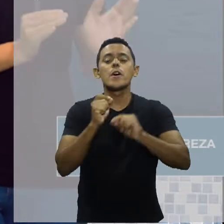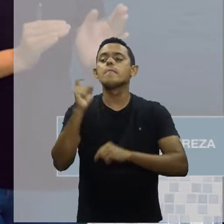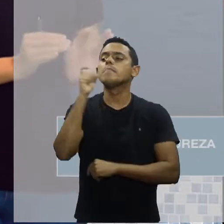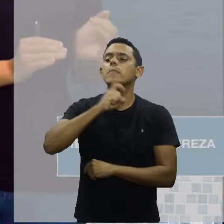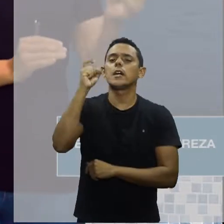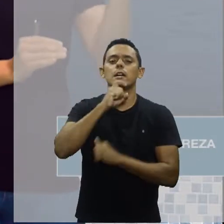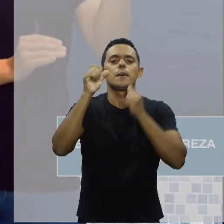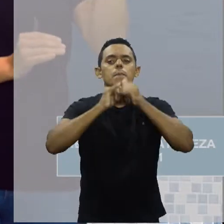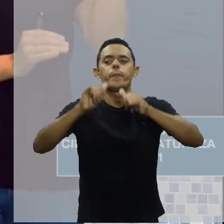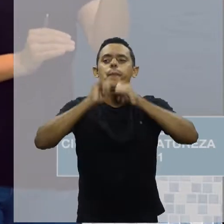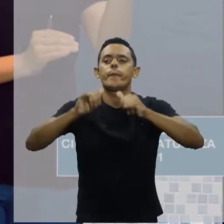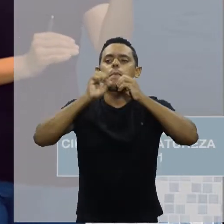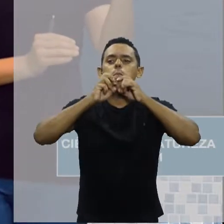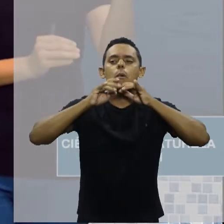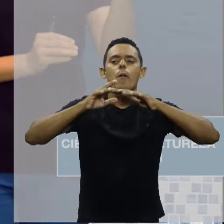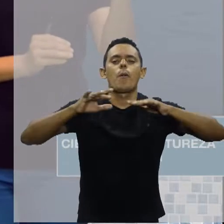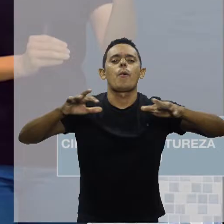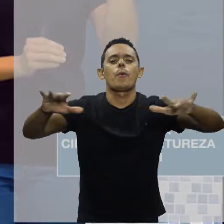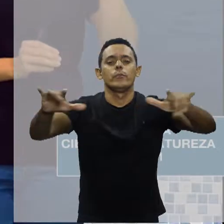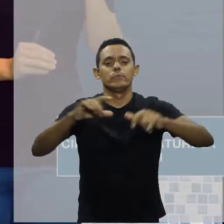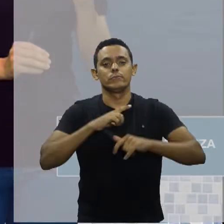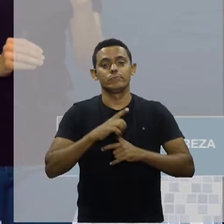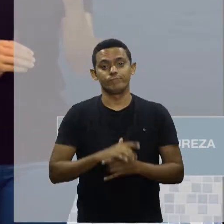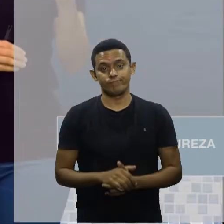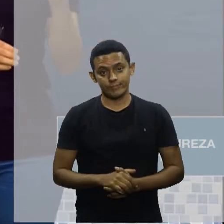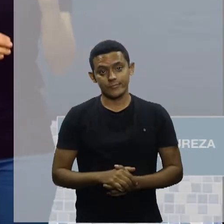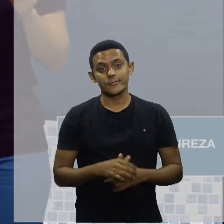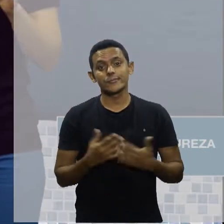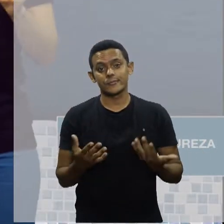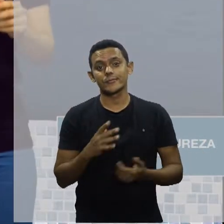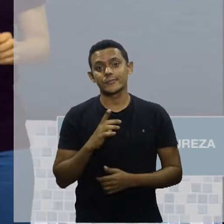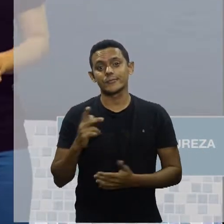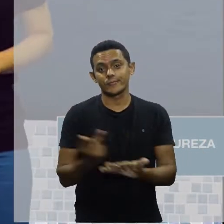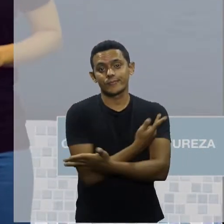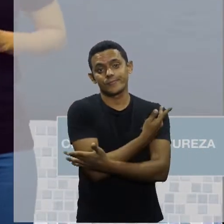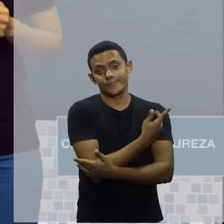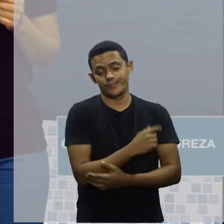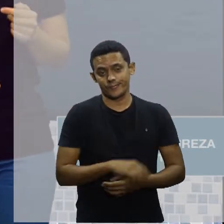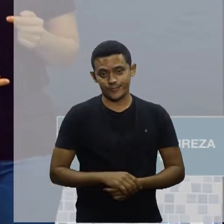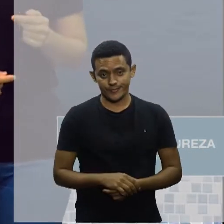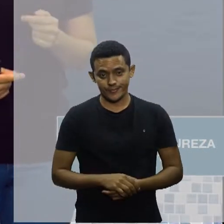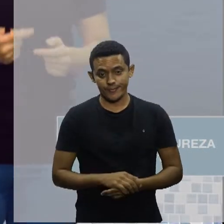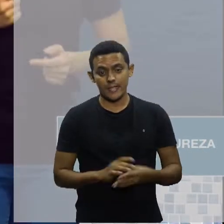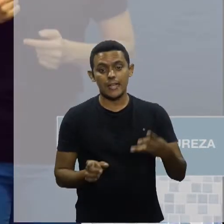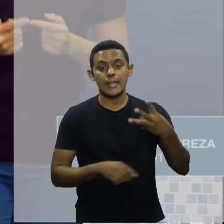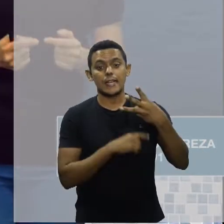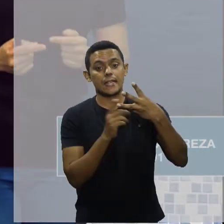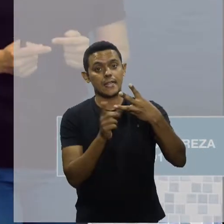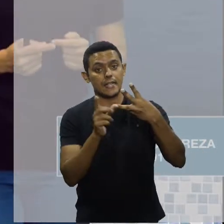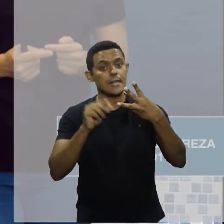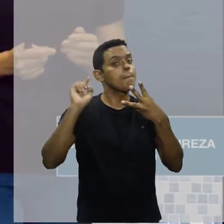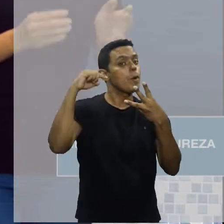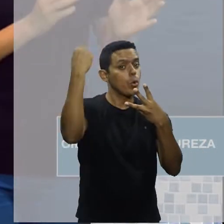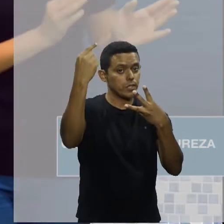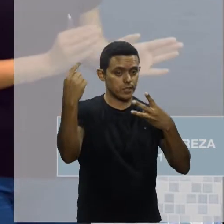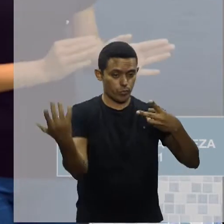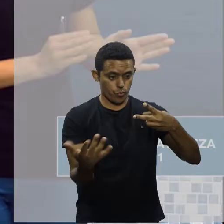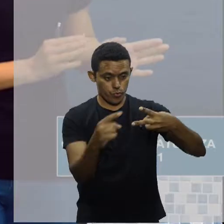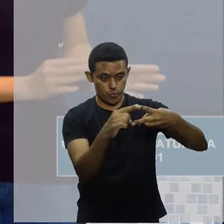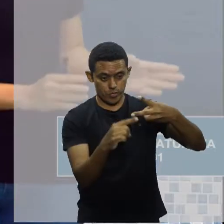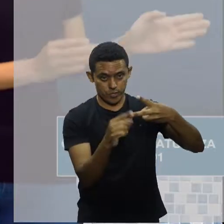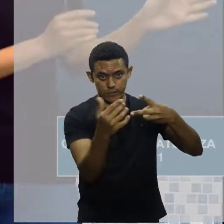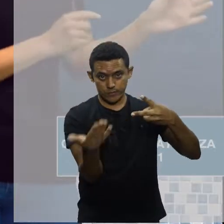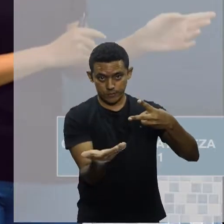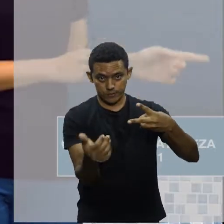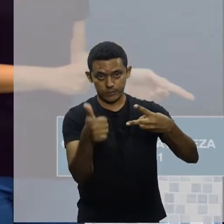aula de hoje, a gente vai falar a respeito da contextualização da pandemia e as fake news. Na nossa aula seguinte, no nosso próximo encontro, nós